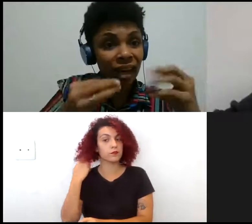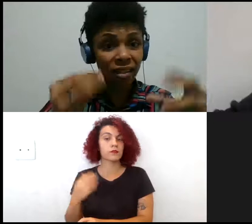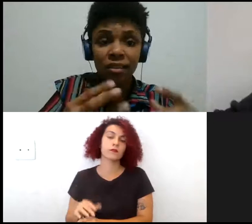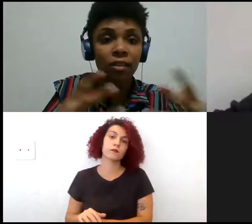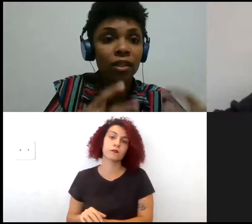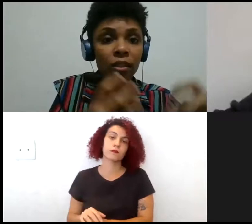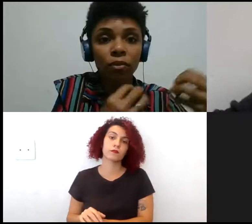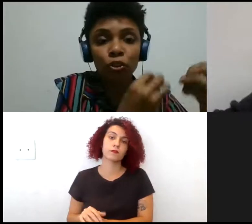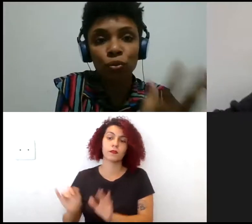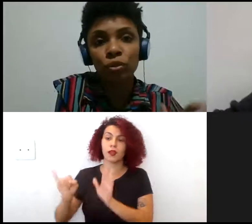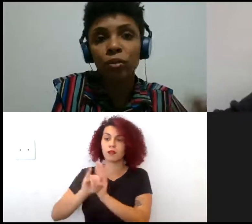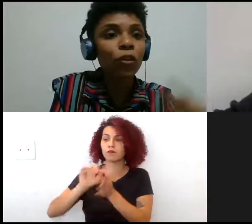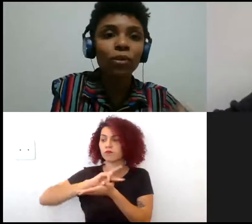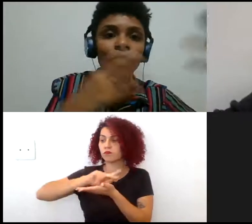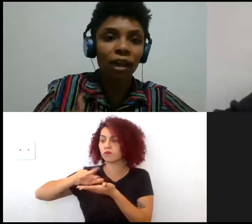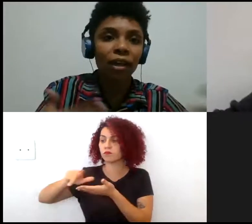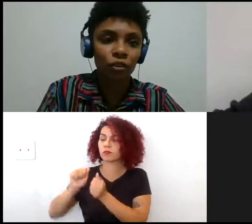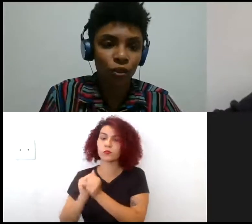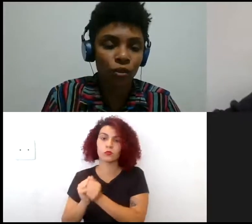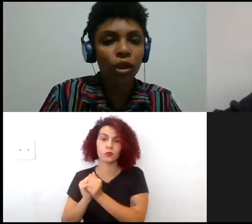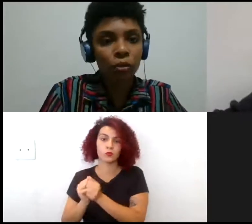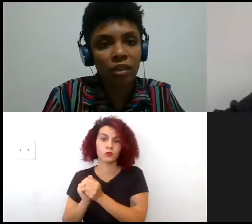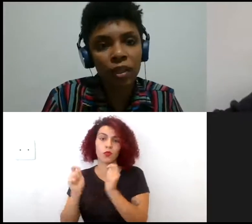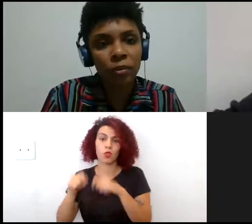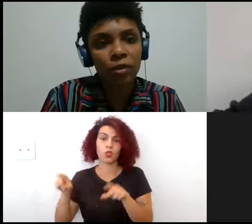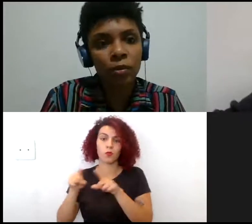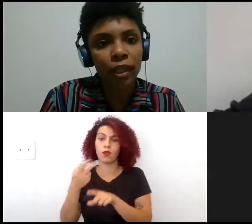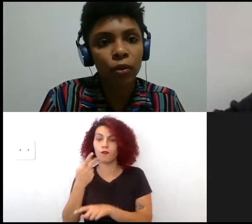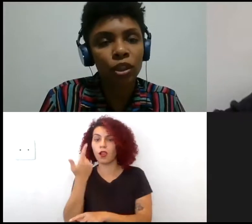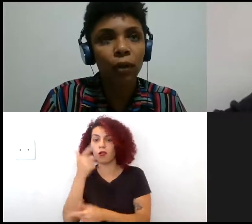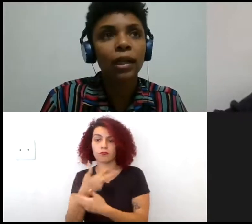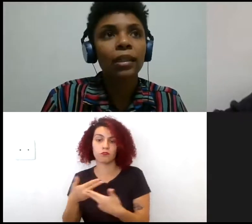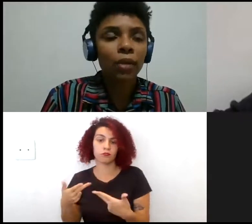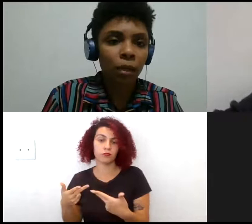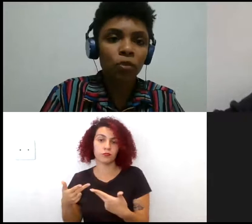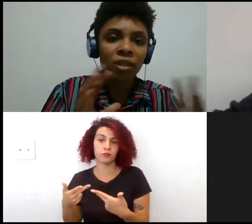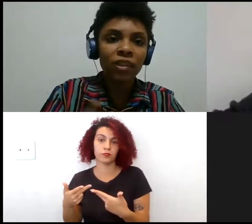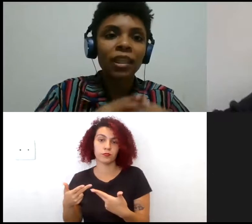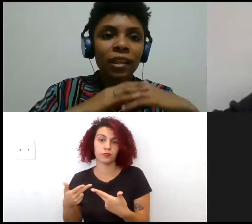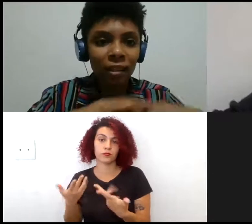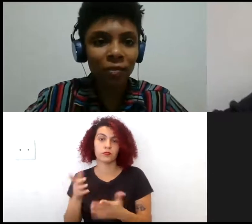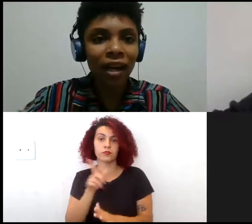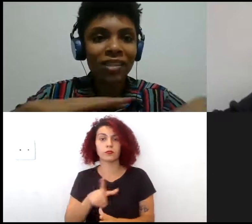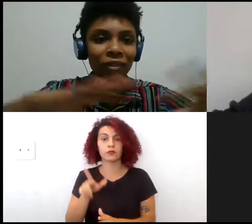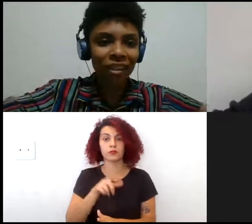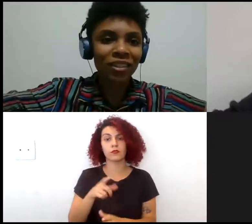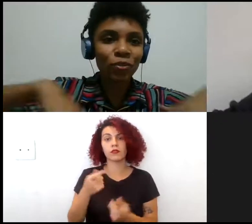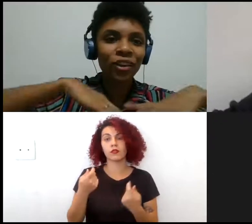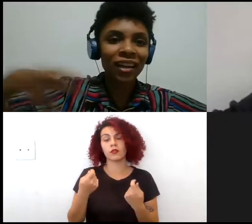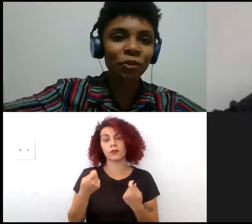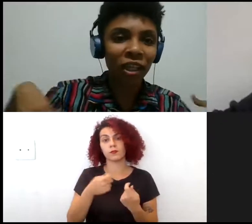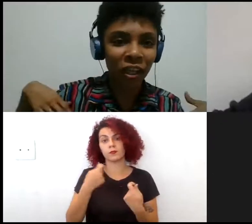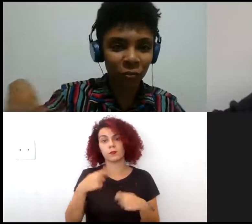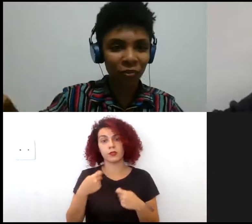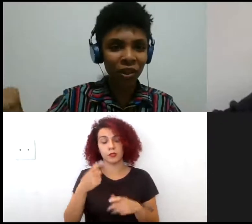tá essas mensagem elas vão estar junto Não tem como não falar disso quando você pode mesmo pré-colonial é o cara pessoas em vai ter que limpar sem